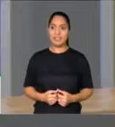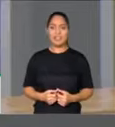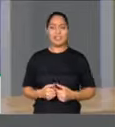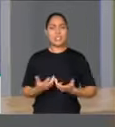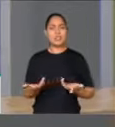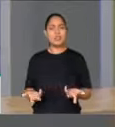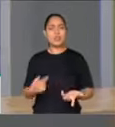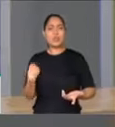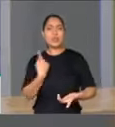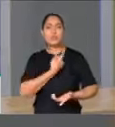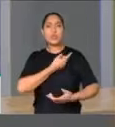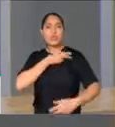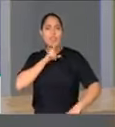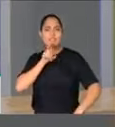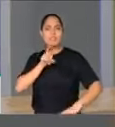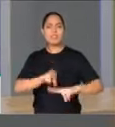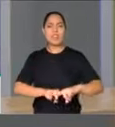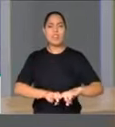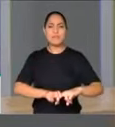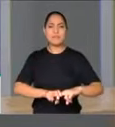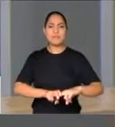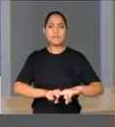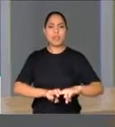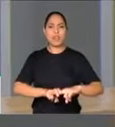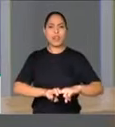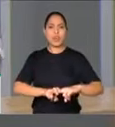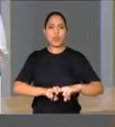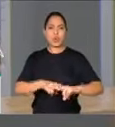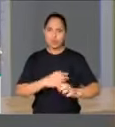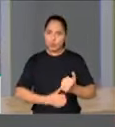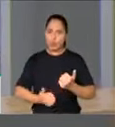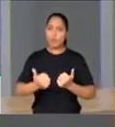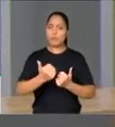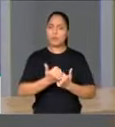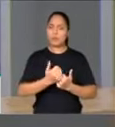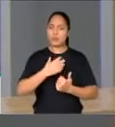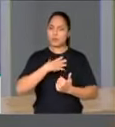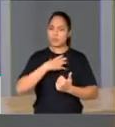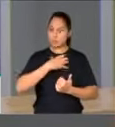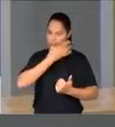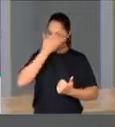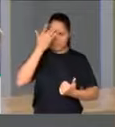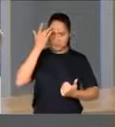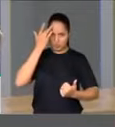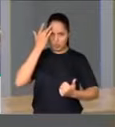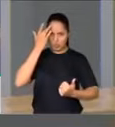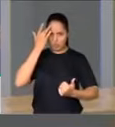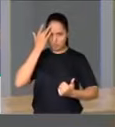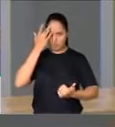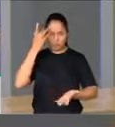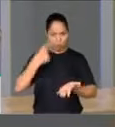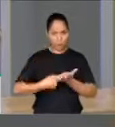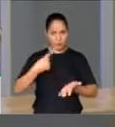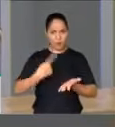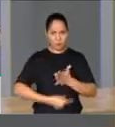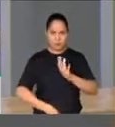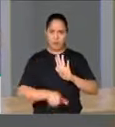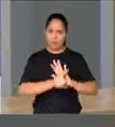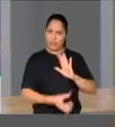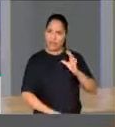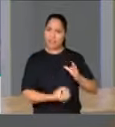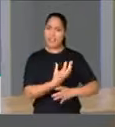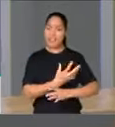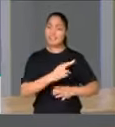sentar no lugar de quem tem o compromisso de fazer as leis é muito significativo. A